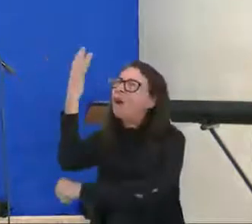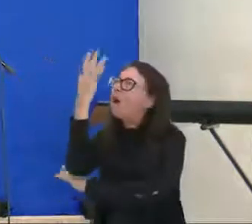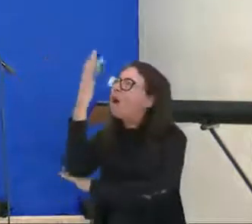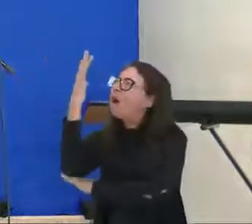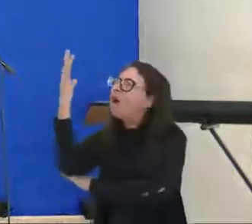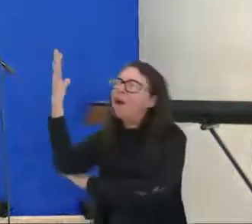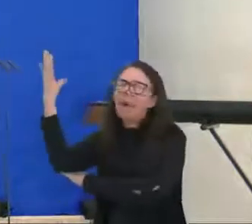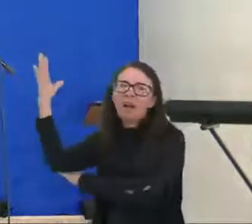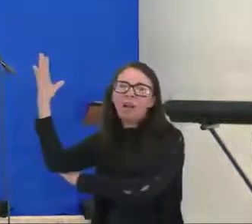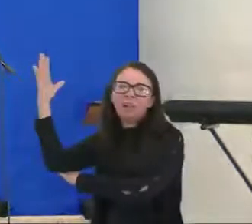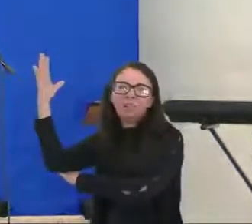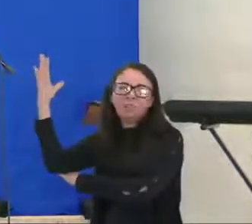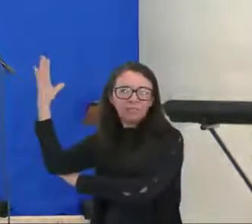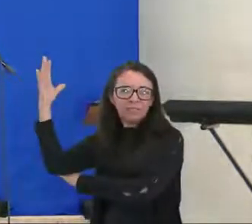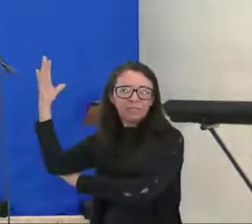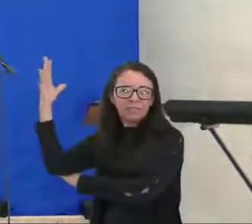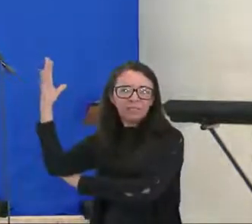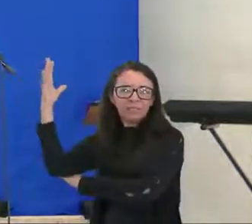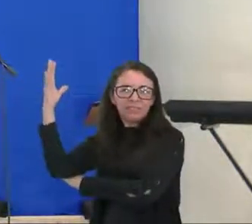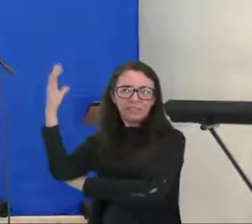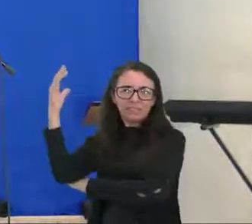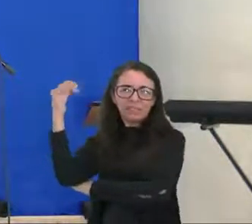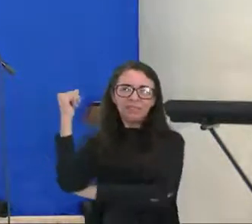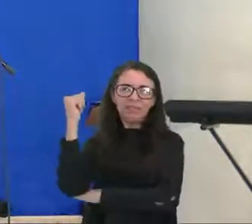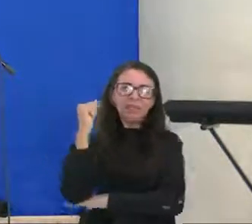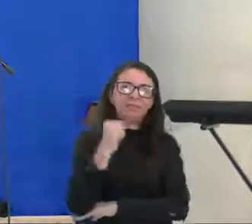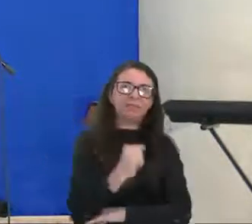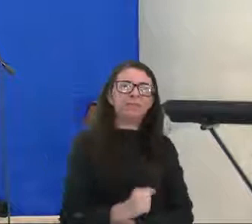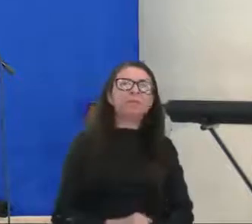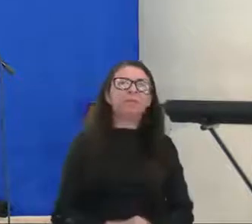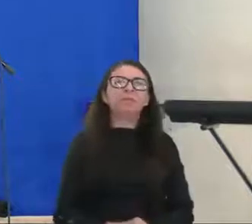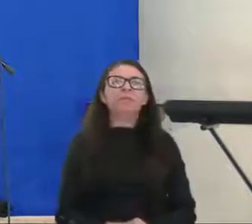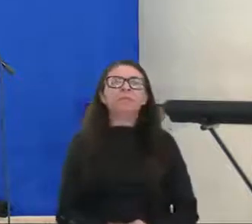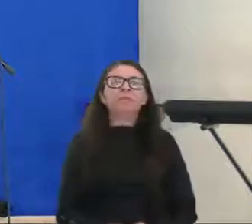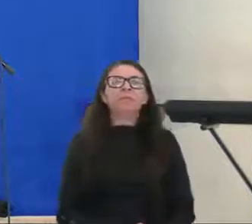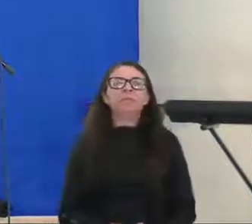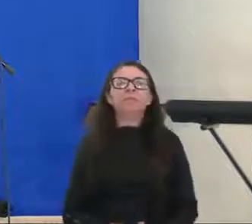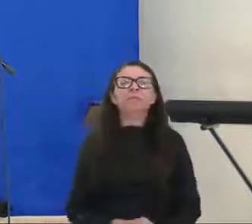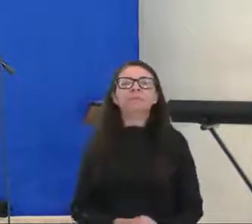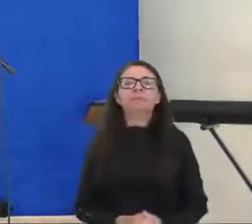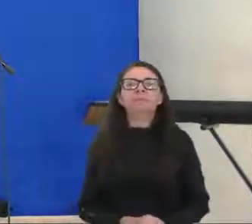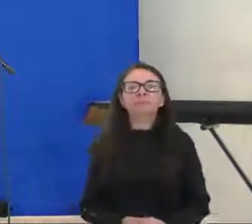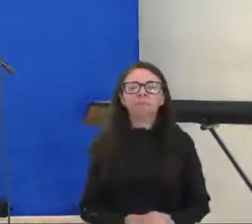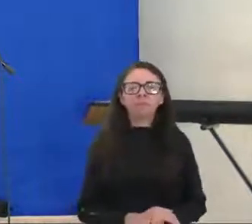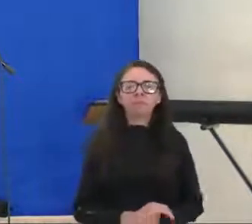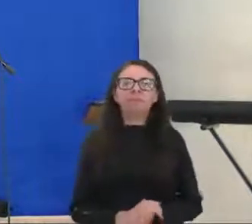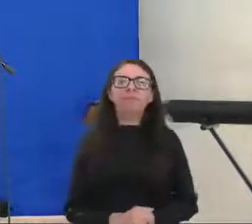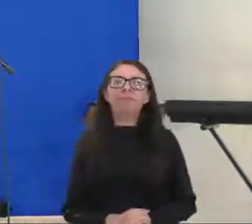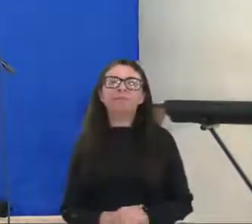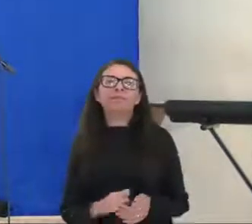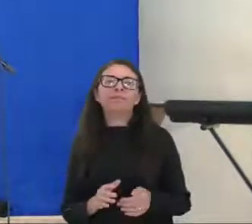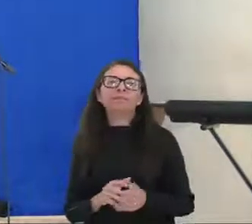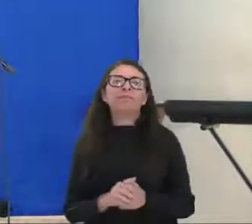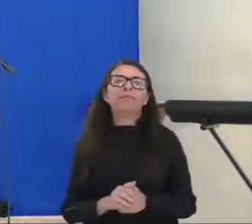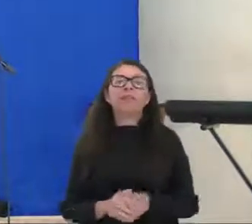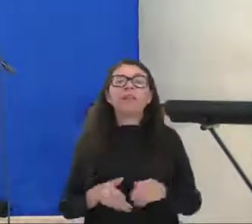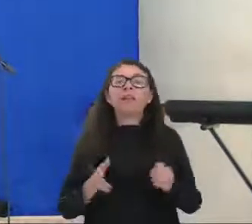Então, amados, agora nós chegamos finalmente, nesses 18 minutos, pretendemos aqui